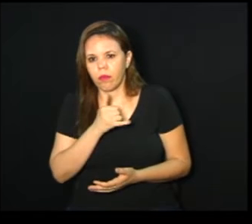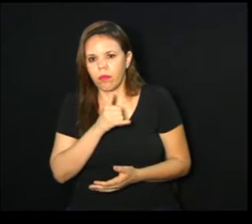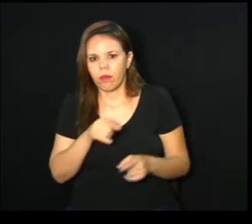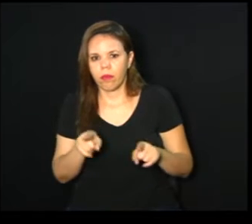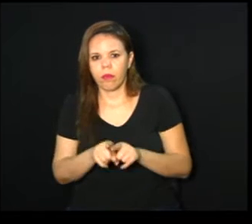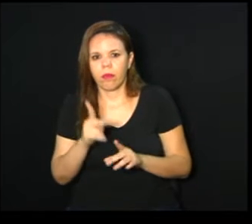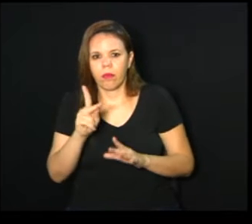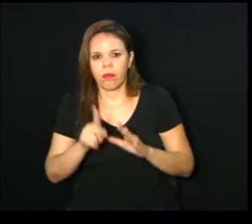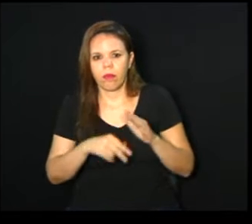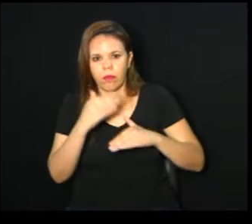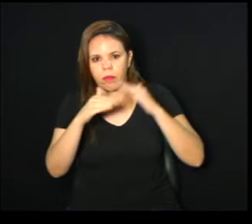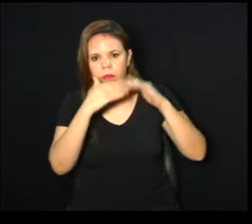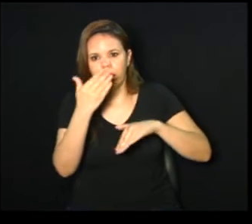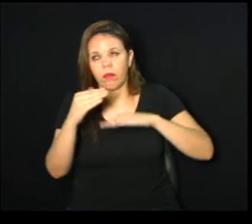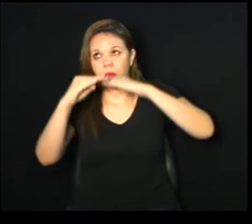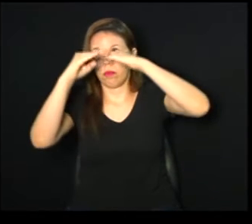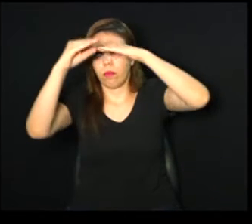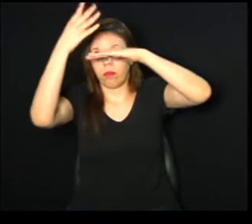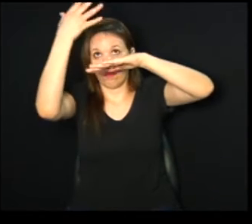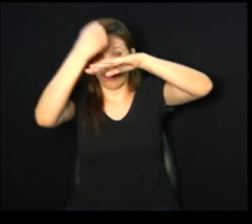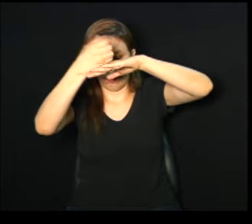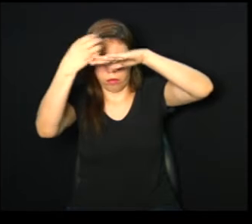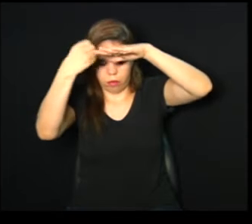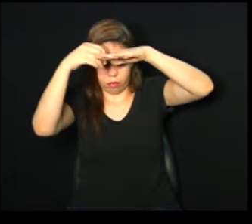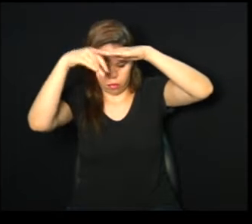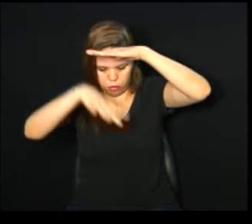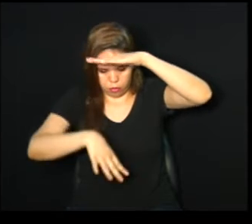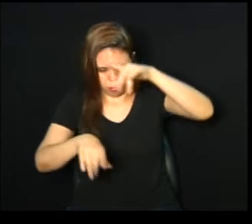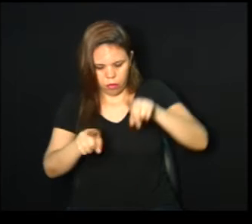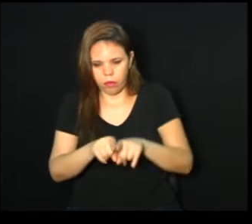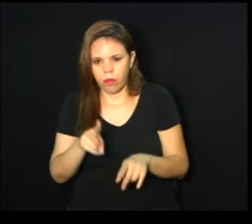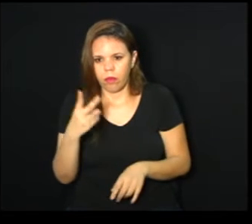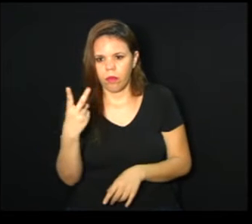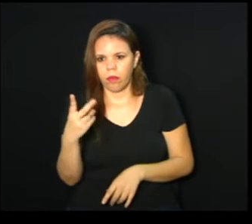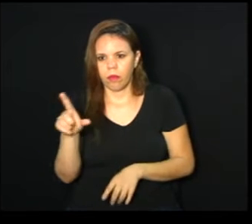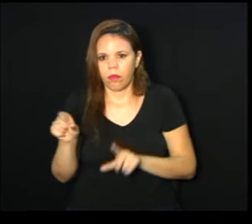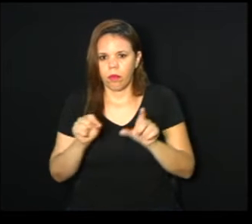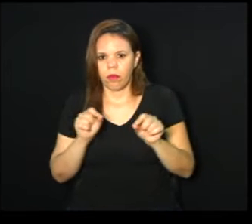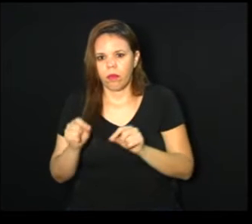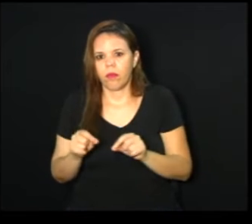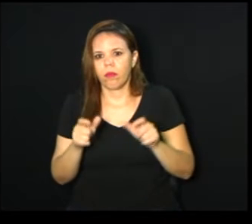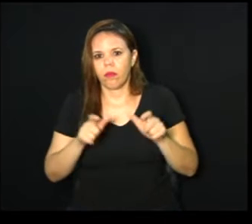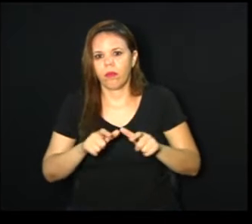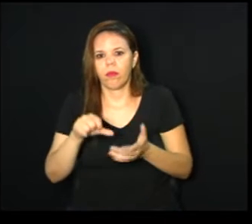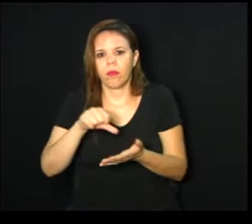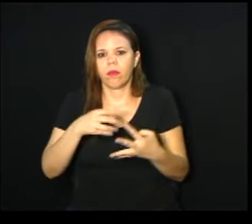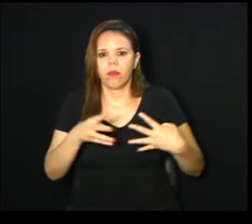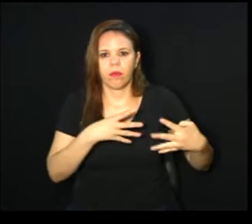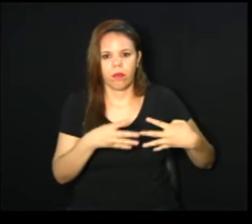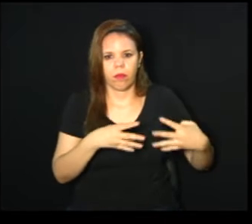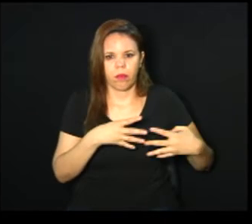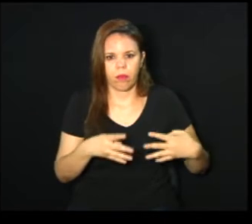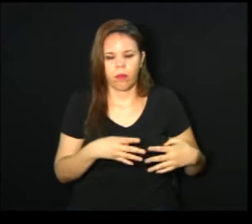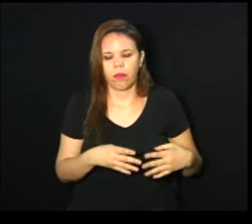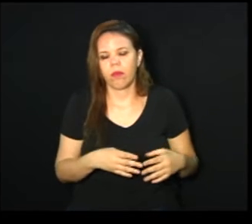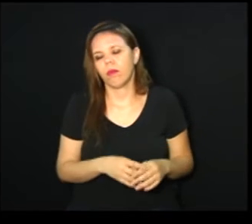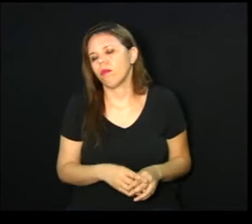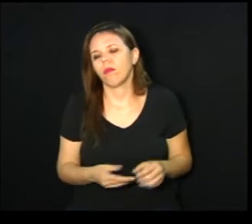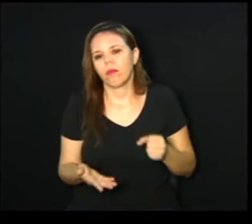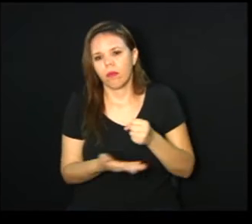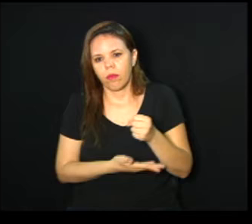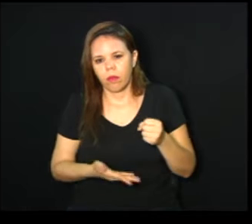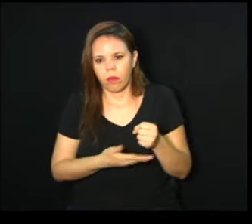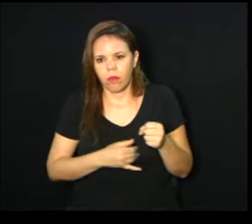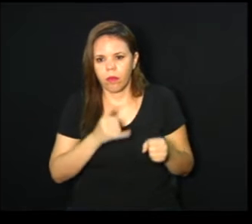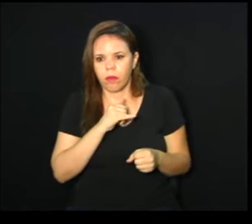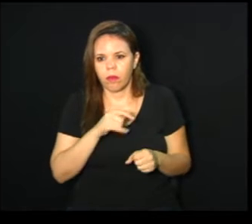desenvolvemos o projeto dos telhados solares, no qual escolhemos 2 ramos elétricos em Barão Geraldo, específicos, em baixa tensão, e fizemos